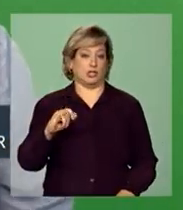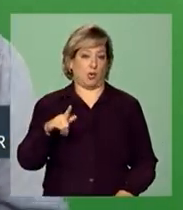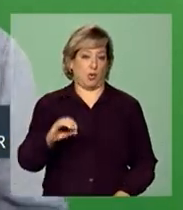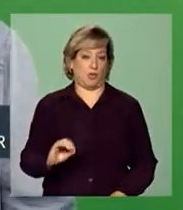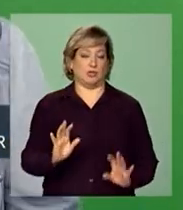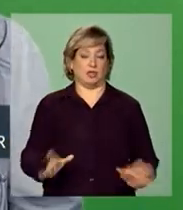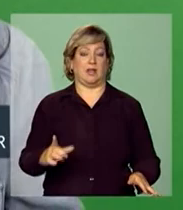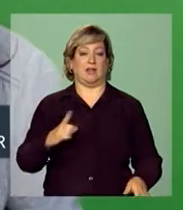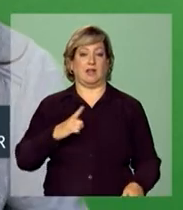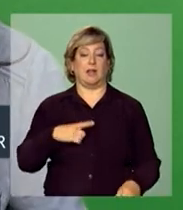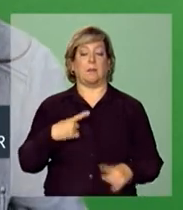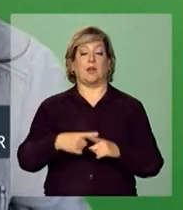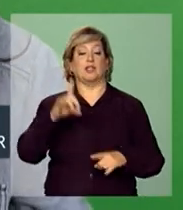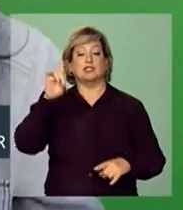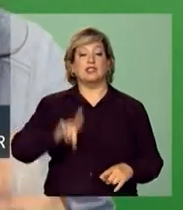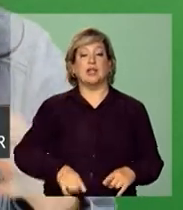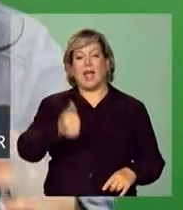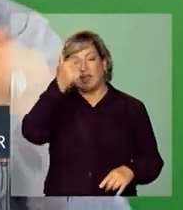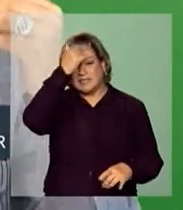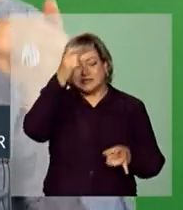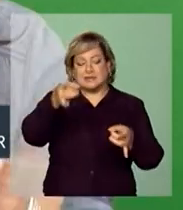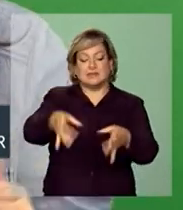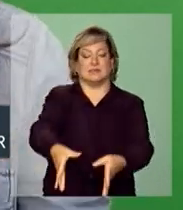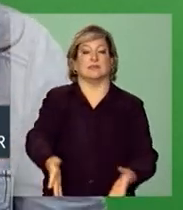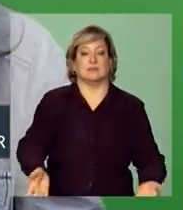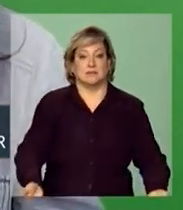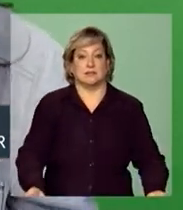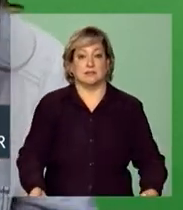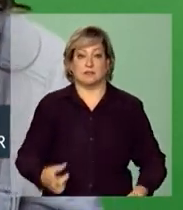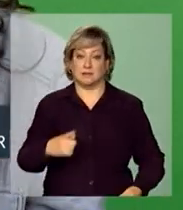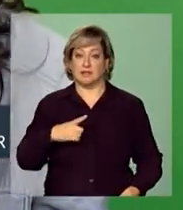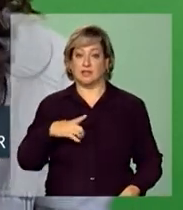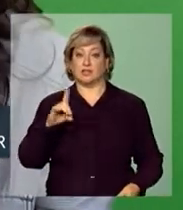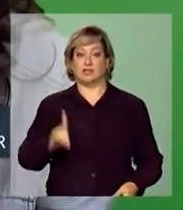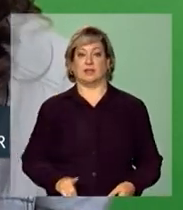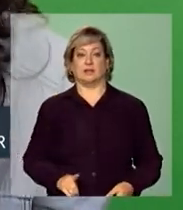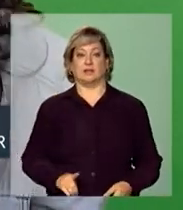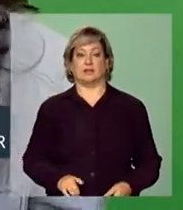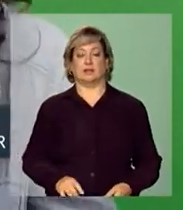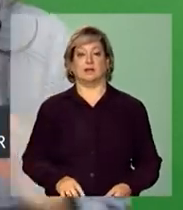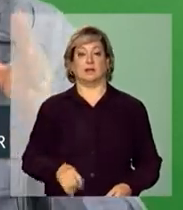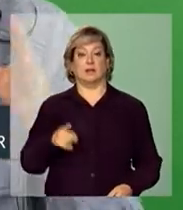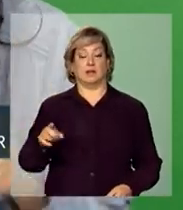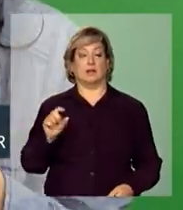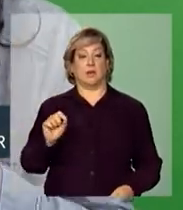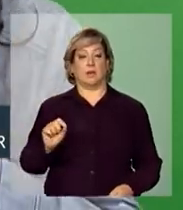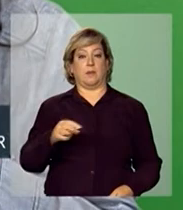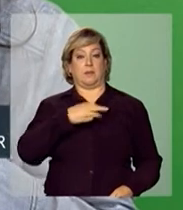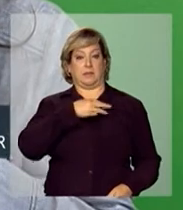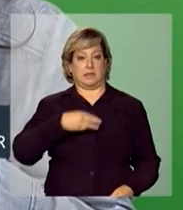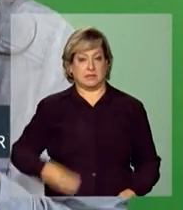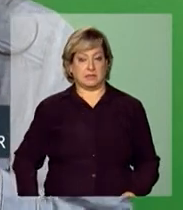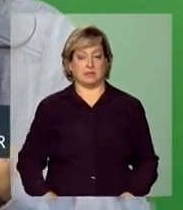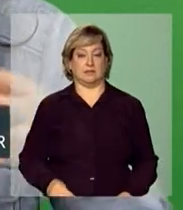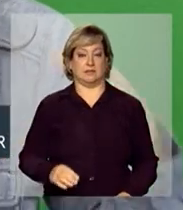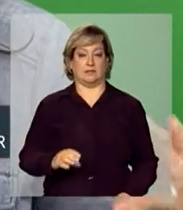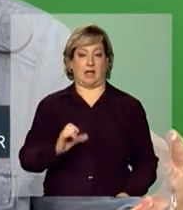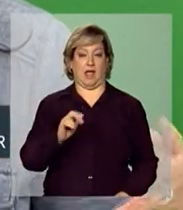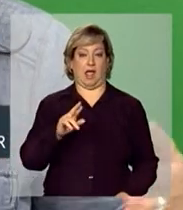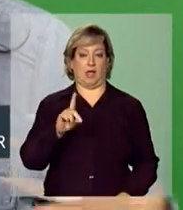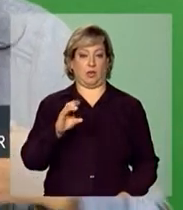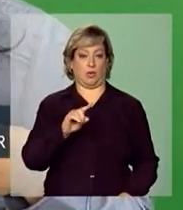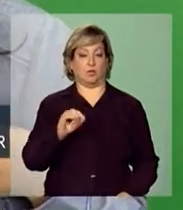o direito de arrependimento Então vou reforçar novamente que o Ministro Cardoso já disse o grande